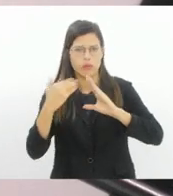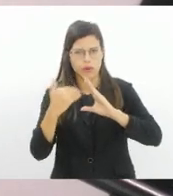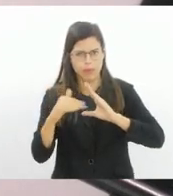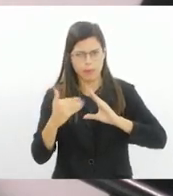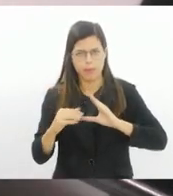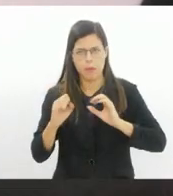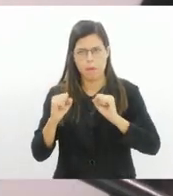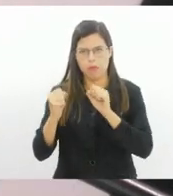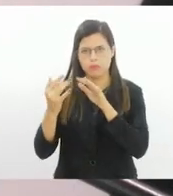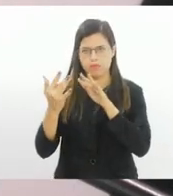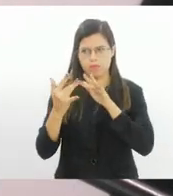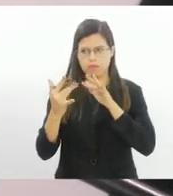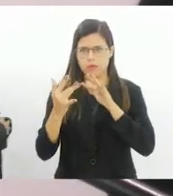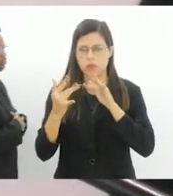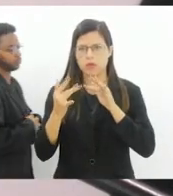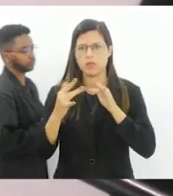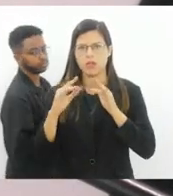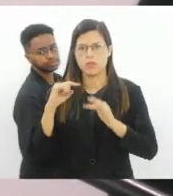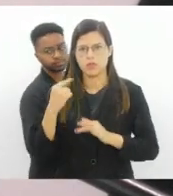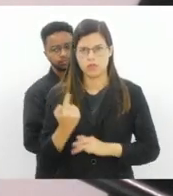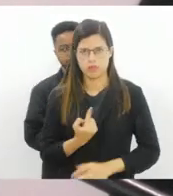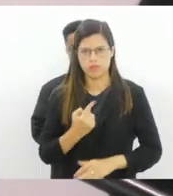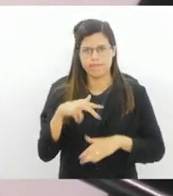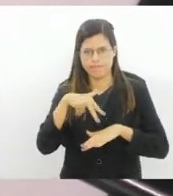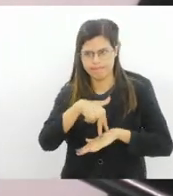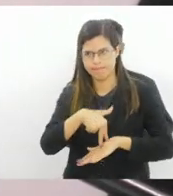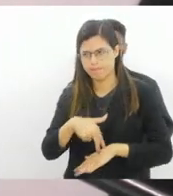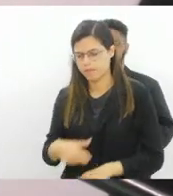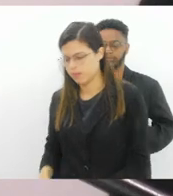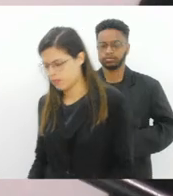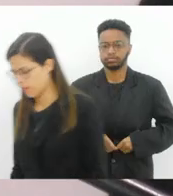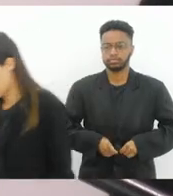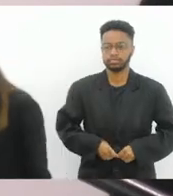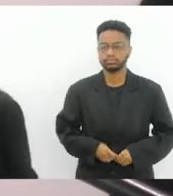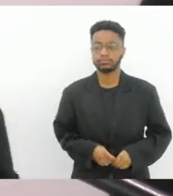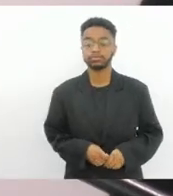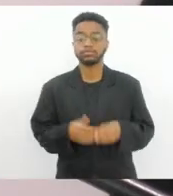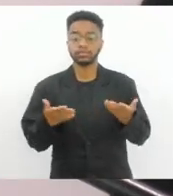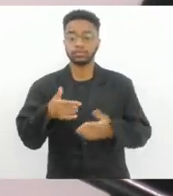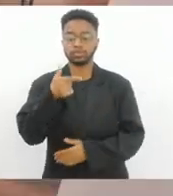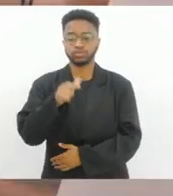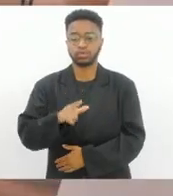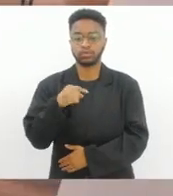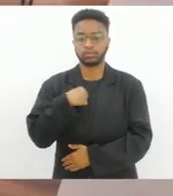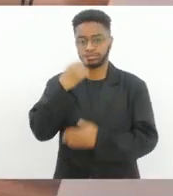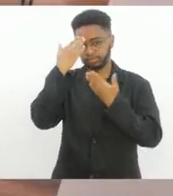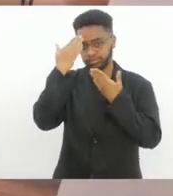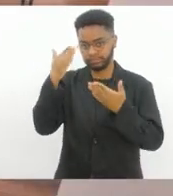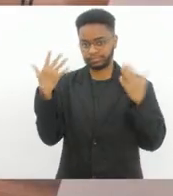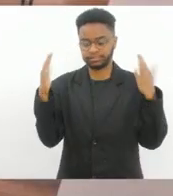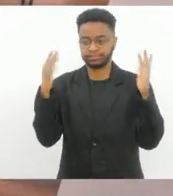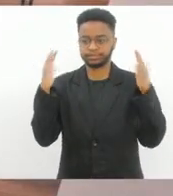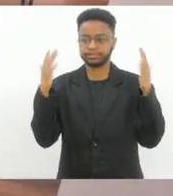podem entrar em contato, que a gente está à disposição. E, mais uma vez, muito obrigada.